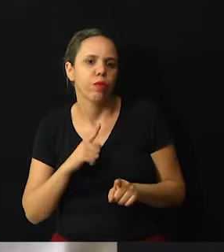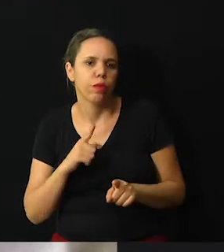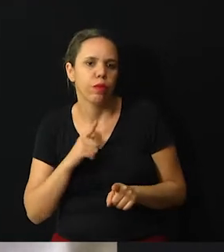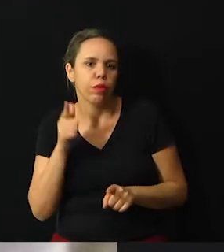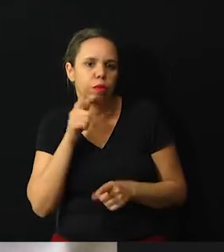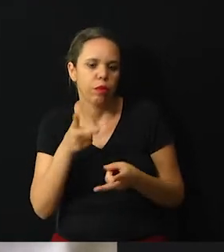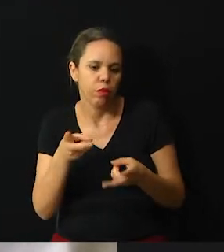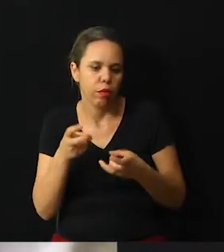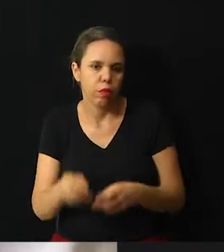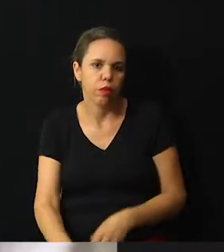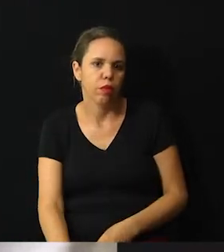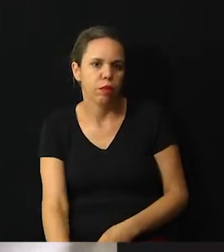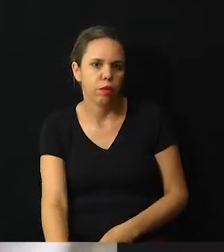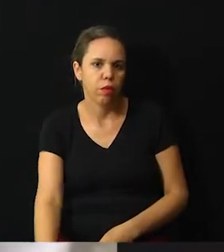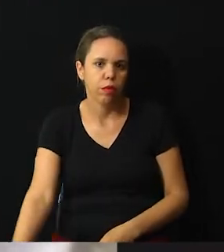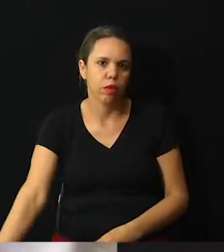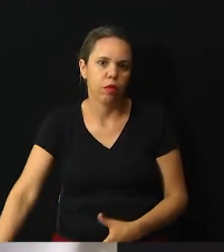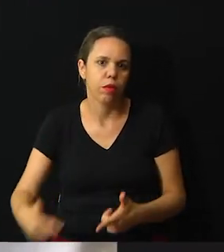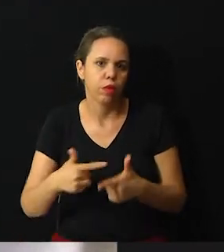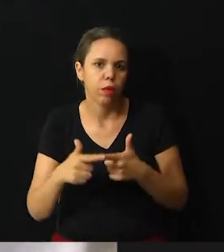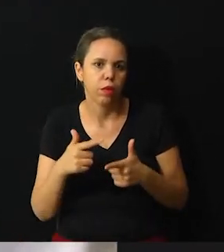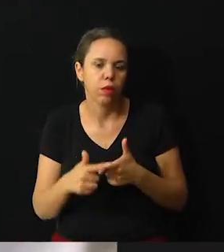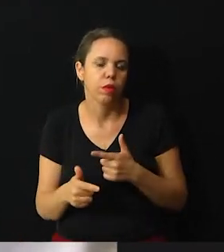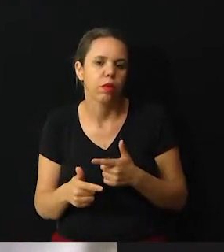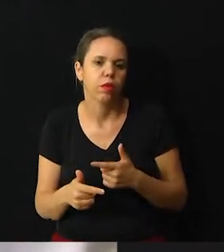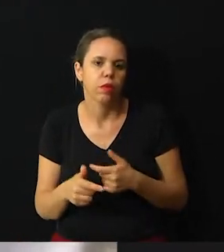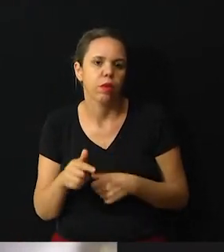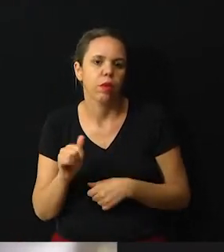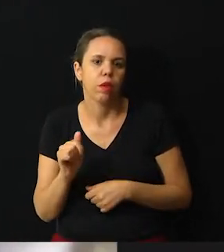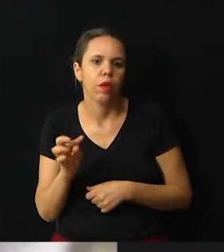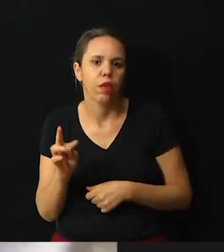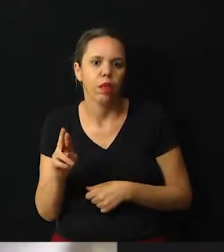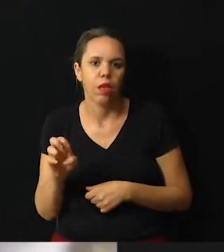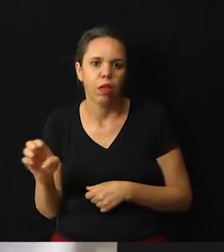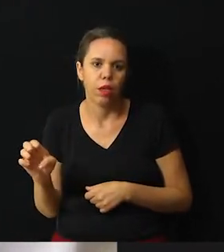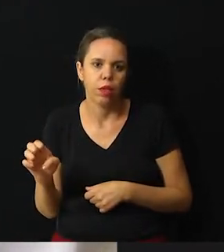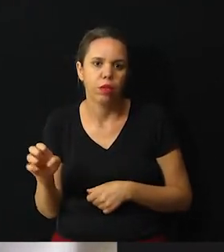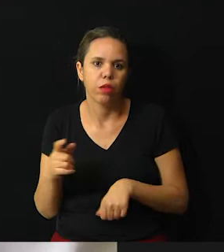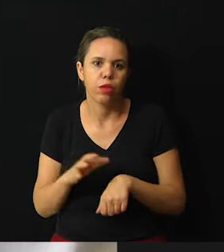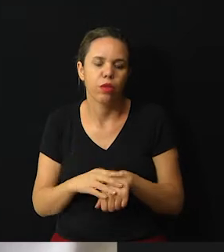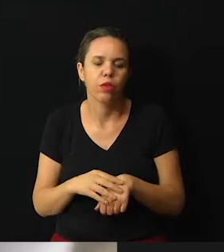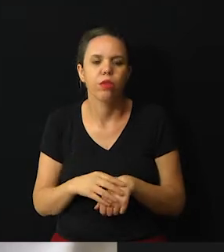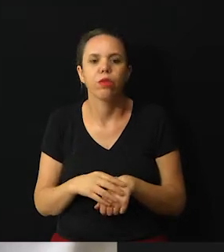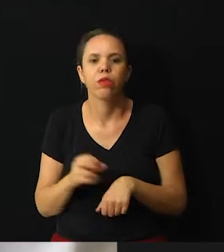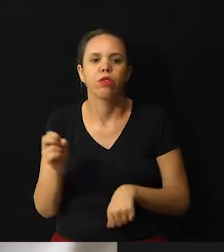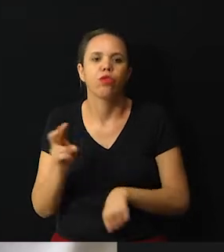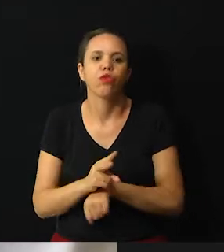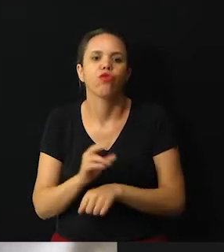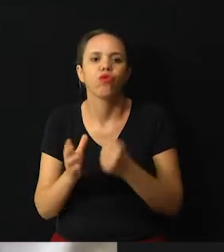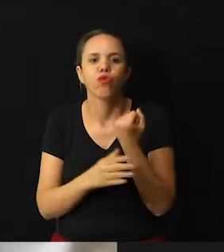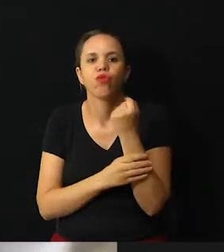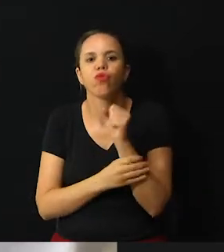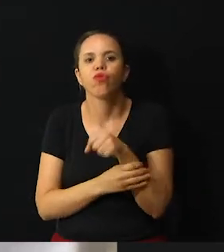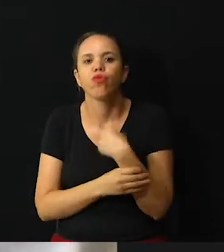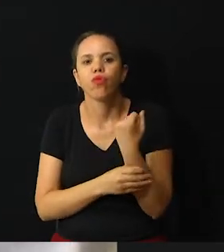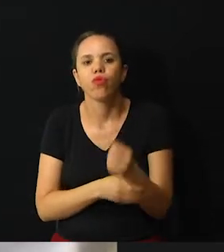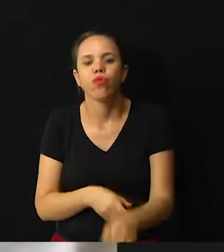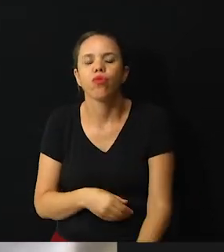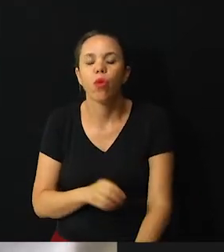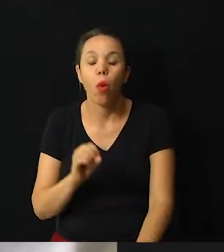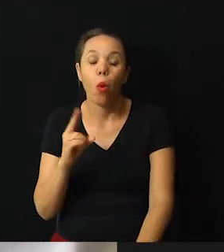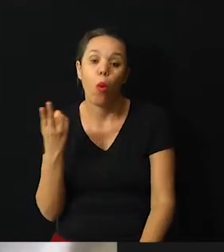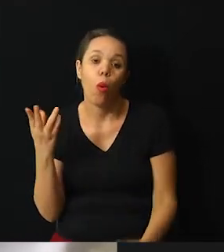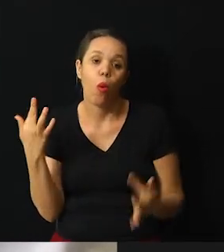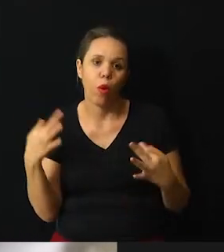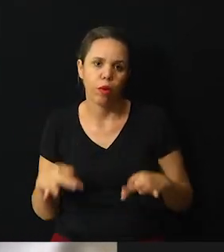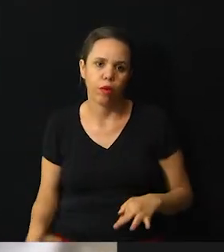você consegue detectar se o problema é uma artrite ou uma doença, uma inflamação articular ou se é um quadro de